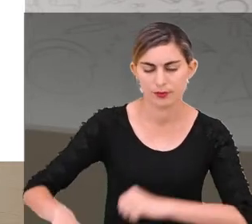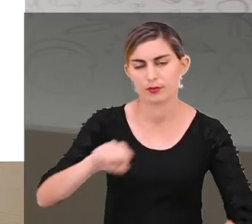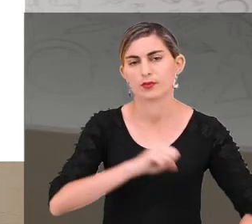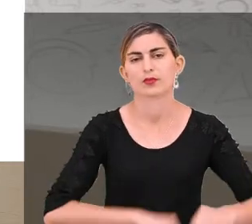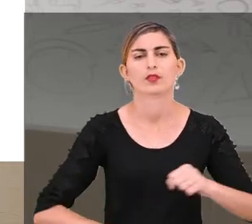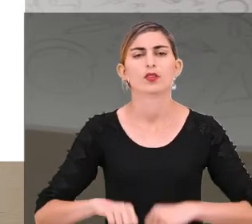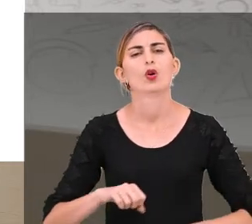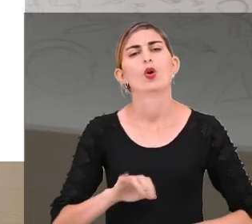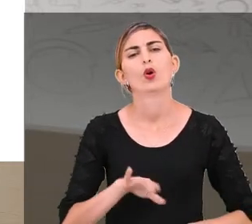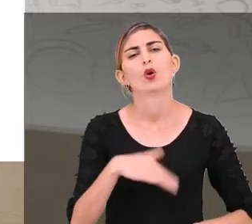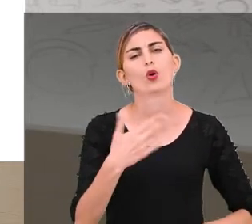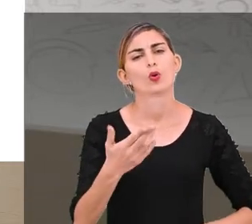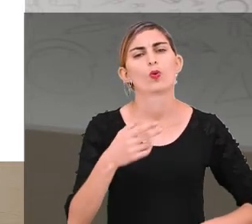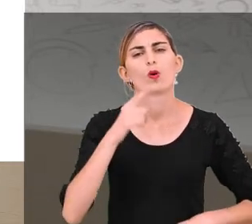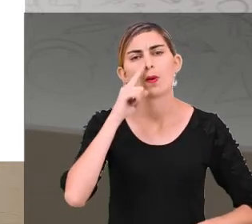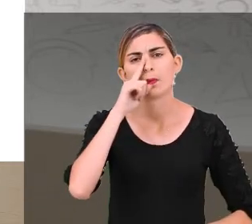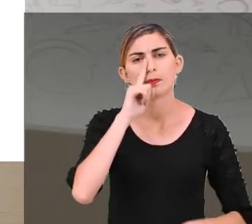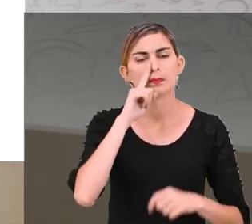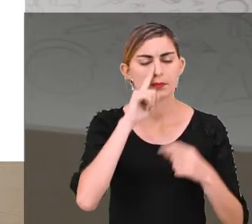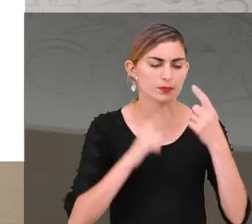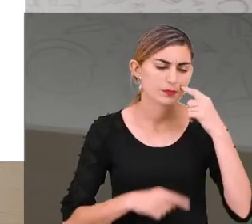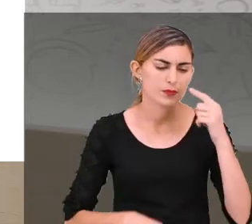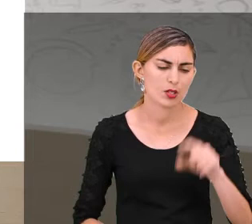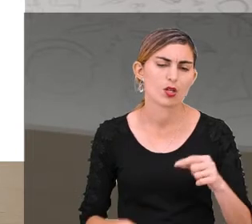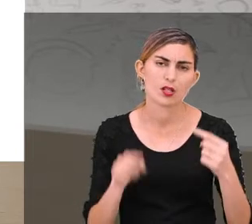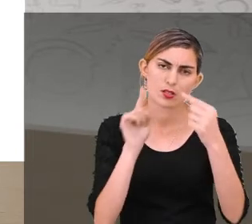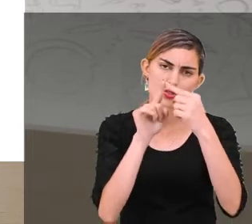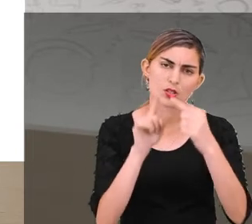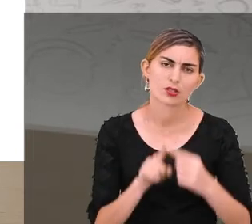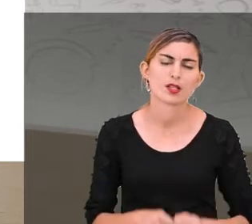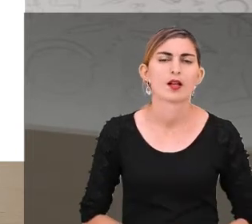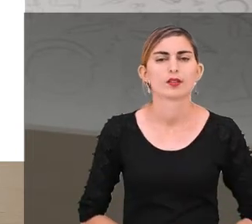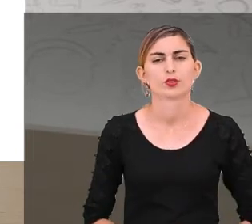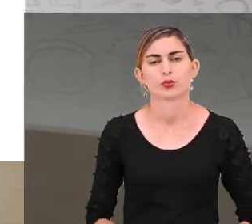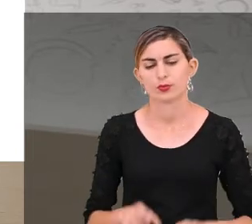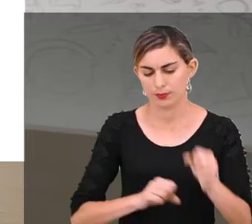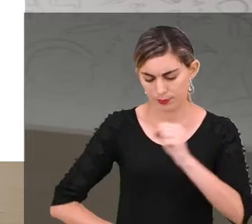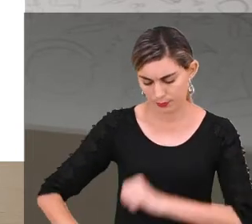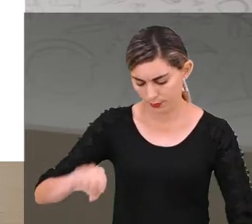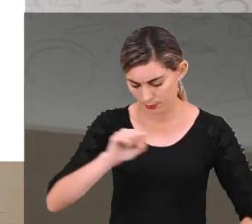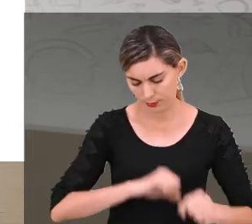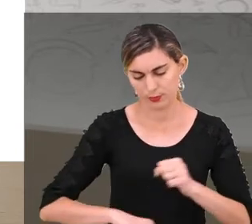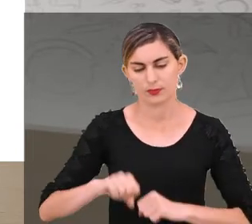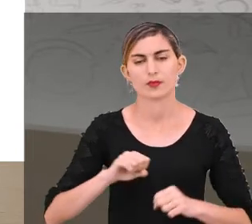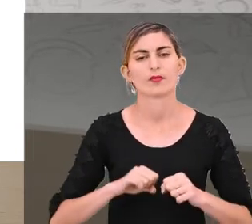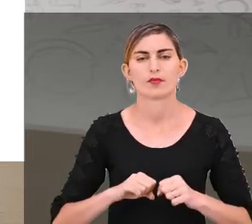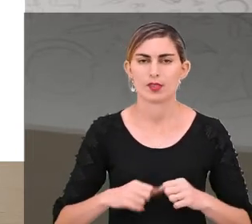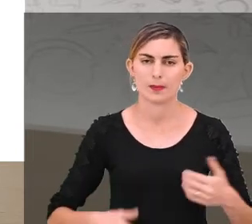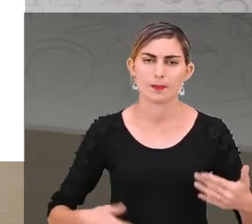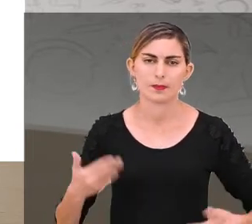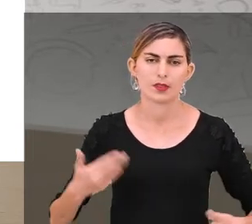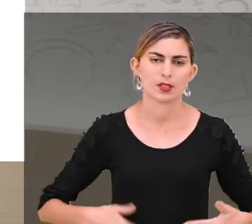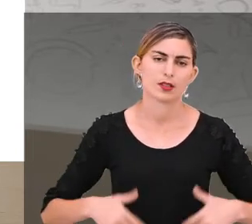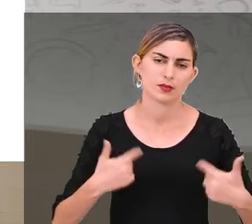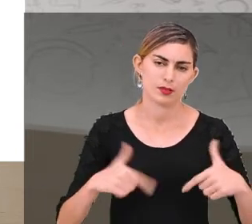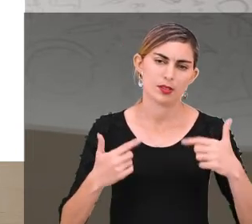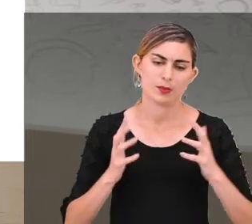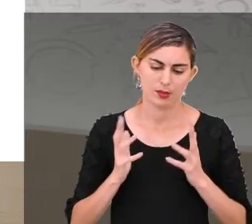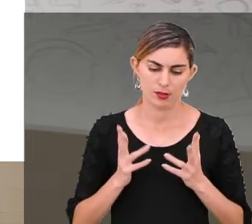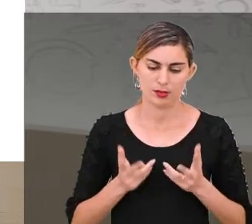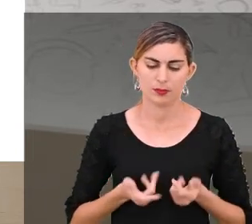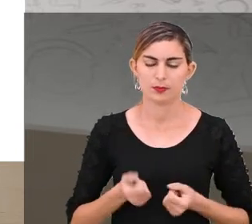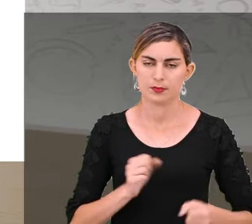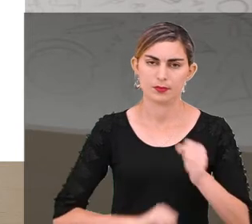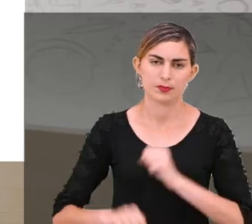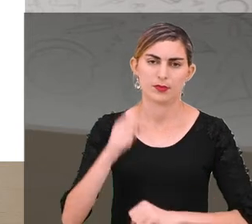gerais. Quais são os fatores de riscos que estão associados aos empregados que trabalham